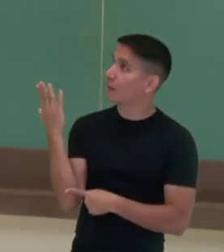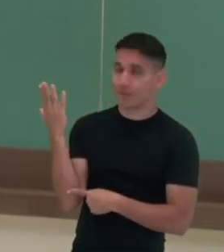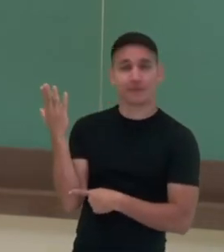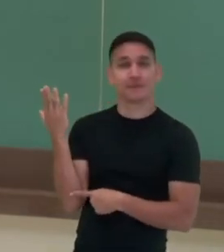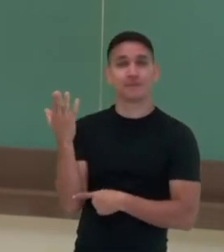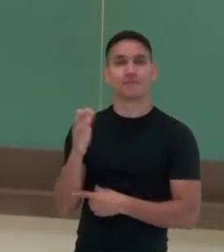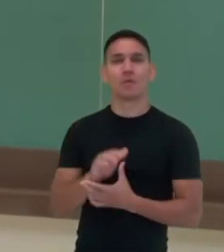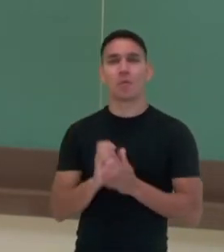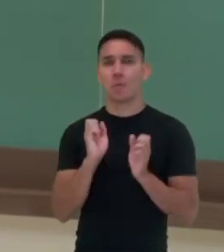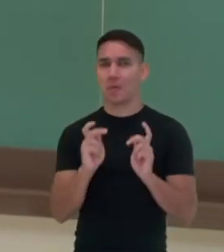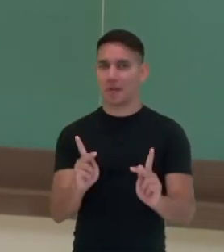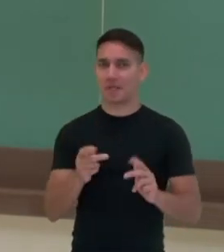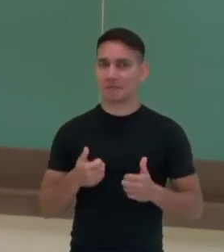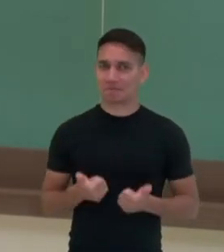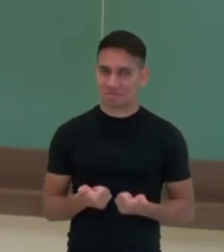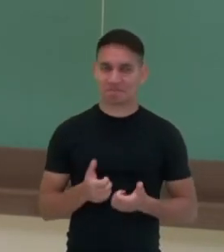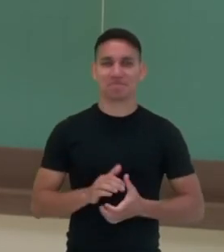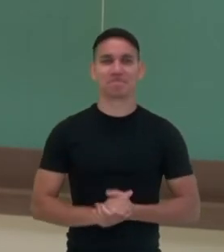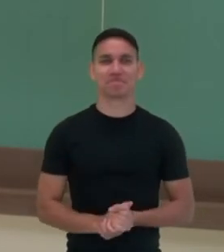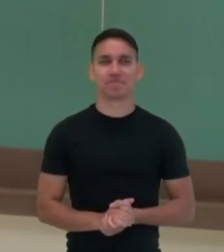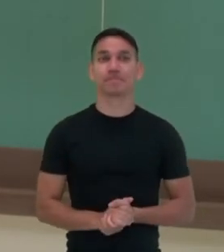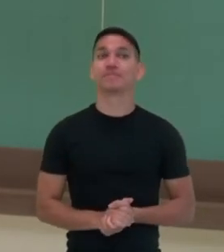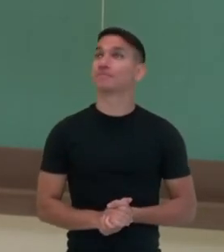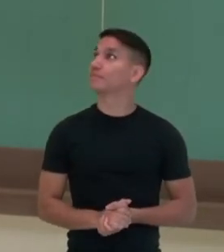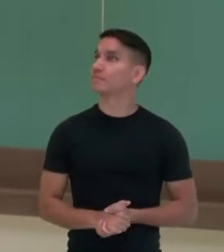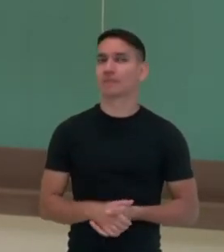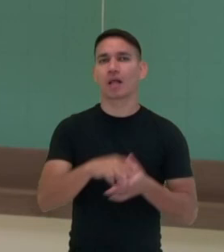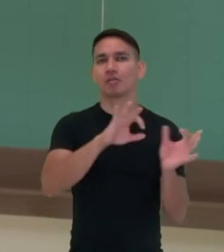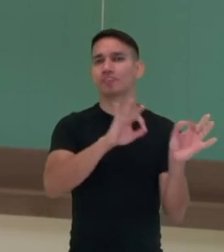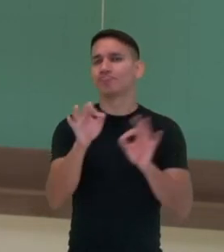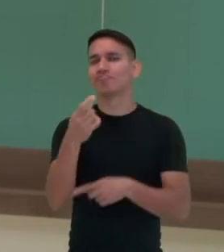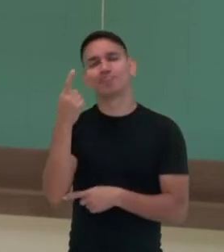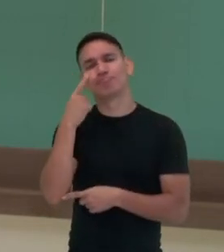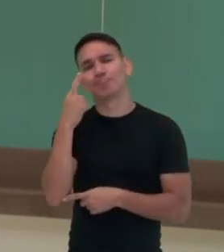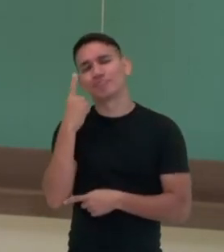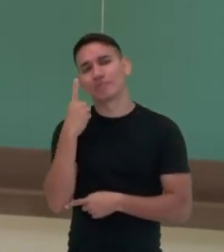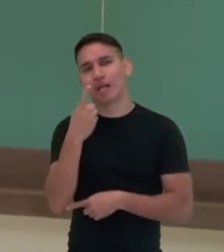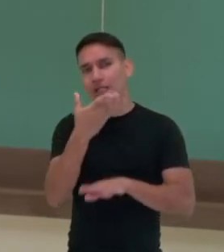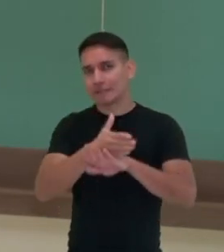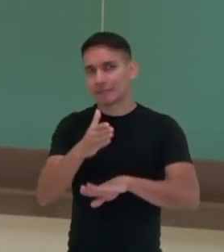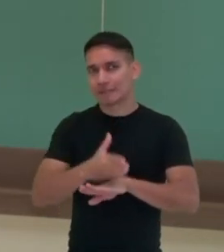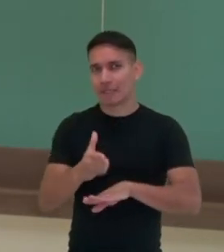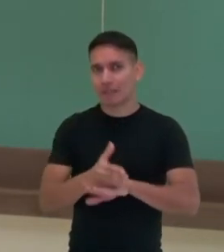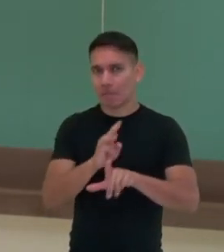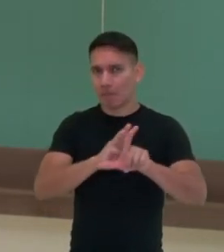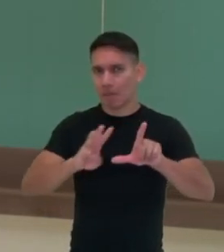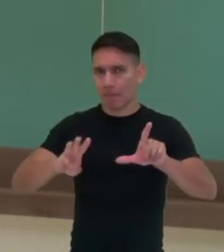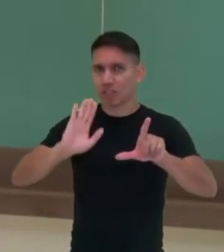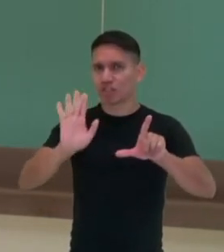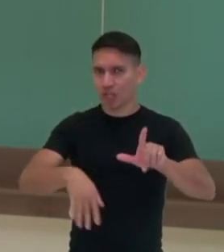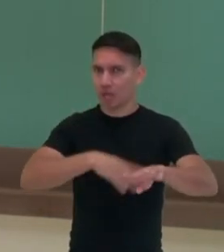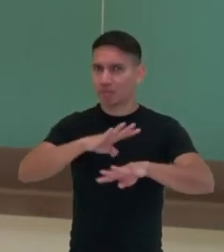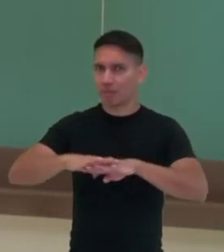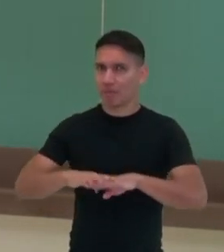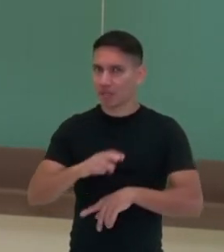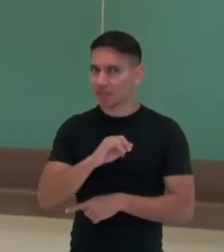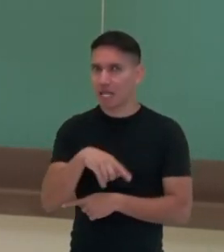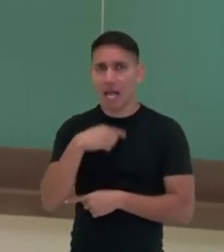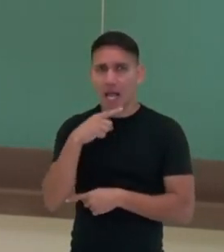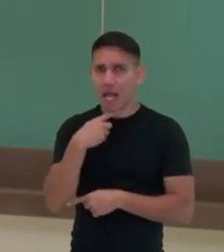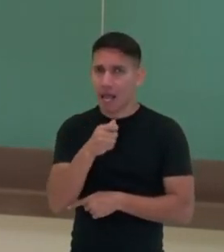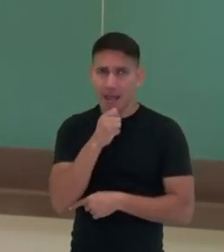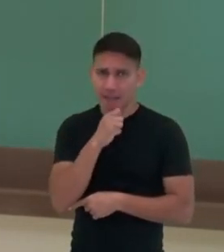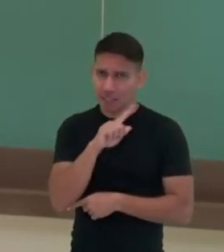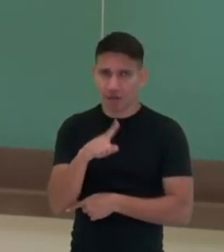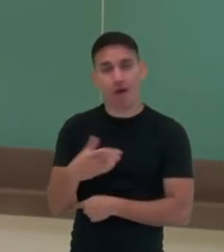raso ali, tá joia? Ah, então tá bom, né? Então, que tal a gente jogar um pouquinho de Matific? Você já acessou a plataforma? Se não acessou, não perca